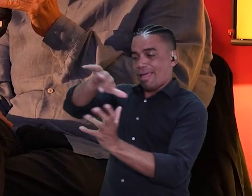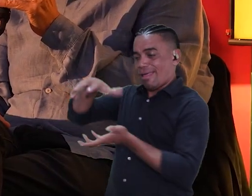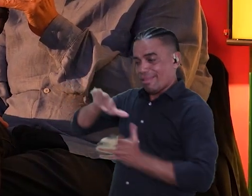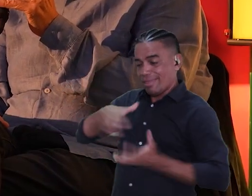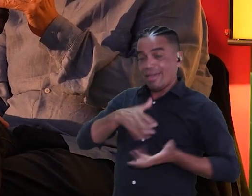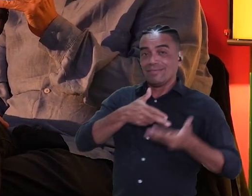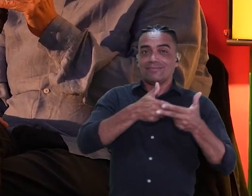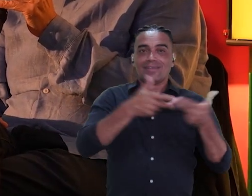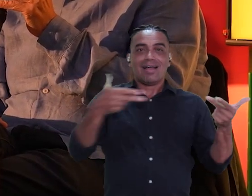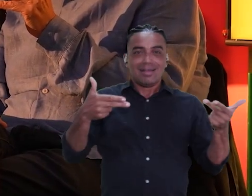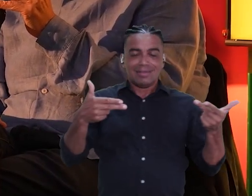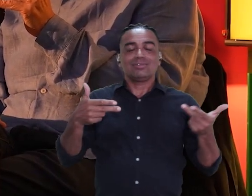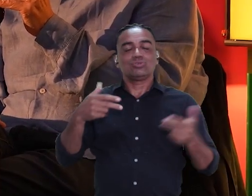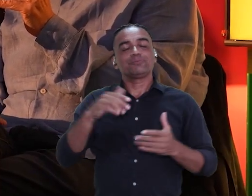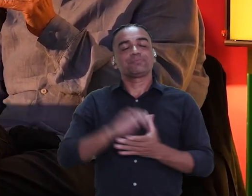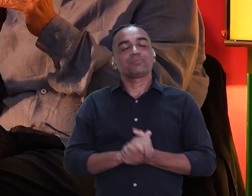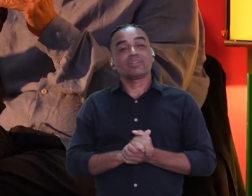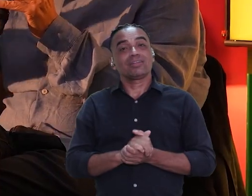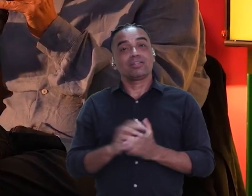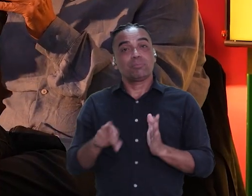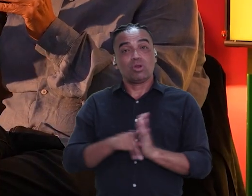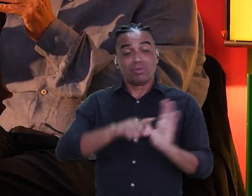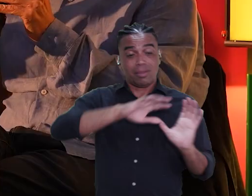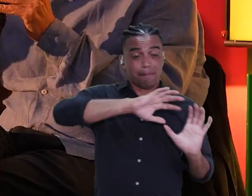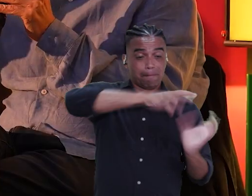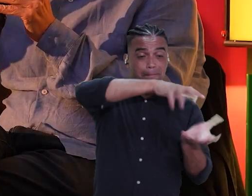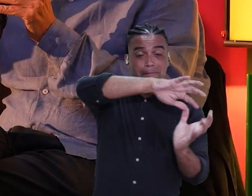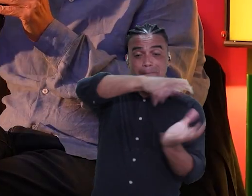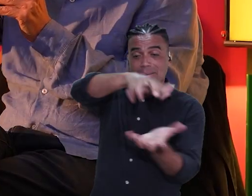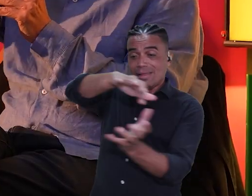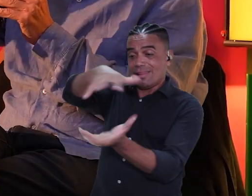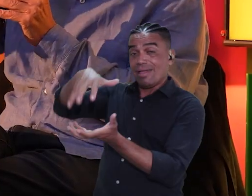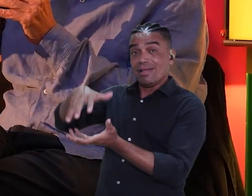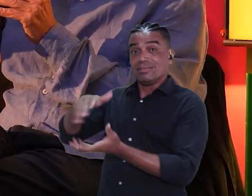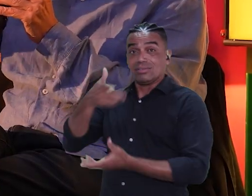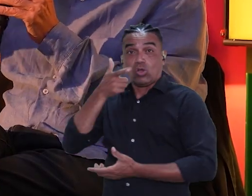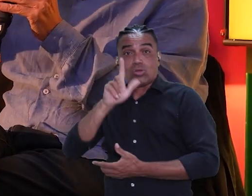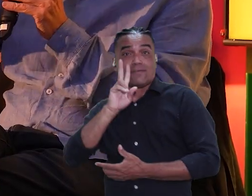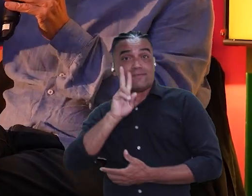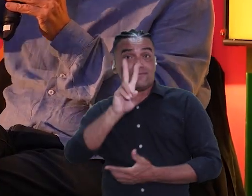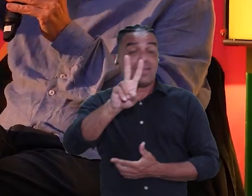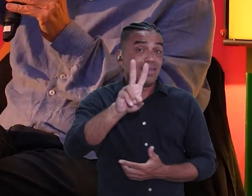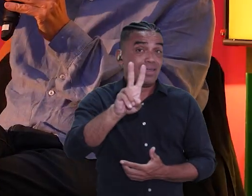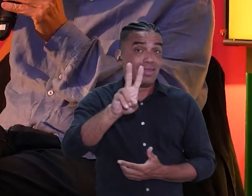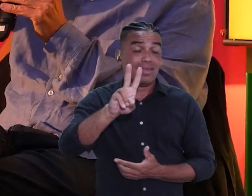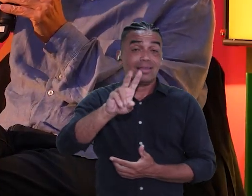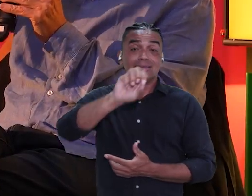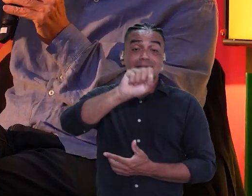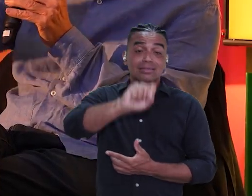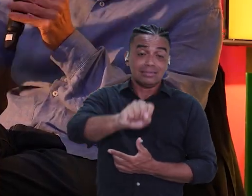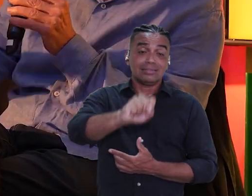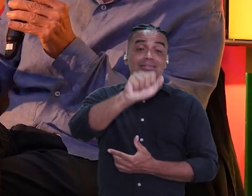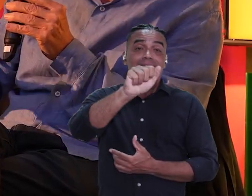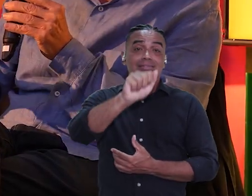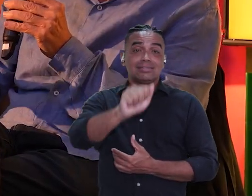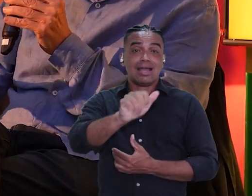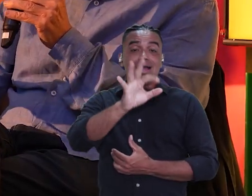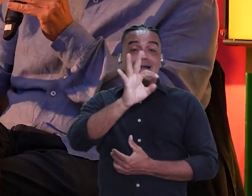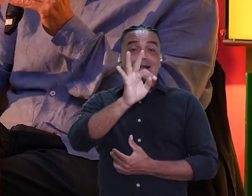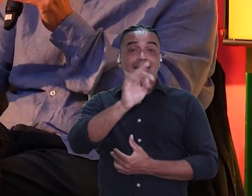diz respeito a... Entre os planetas visíveis, ele é o mais distante e o mais